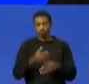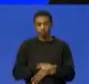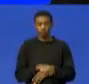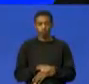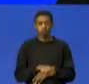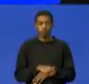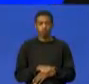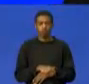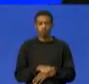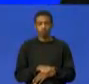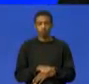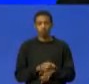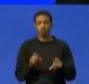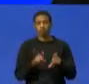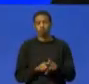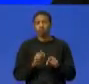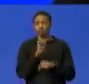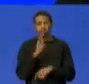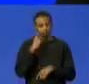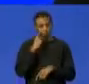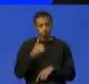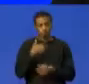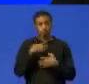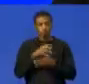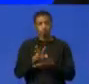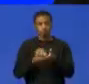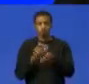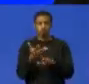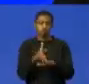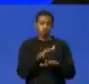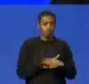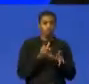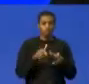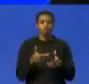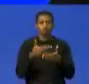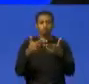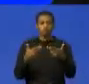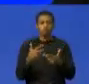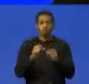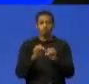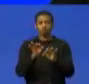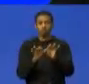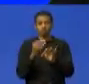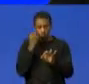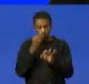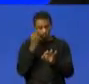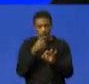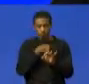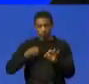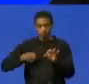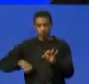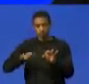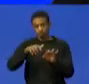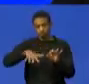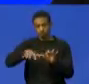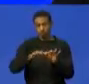comunitária. Então, eles incorporaram, eles adotaram grande parte dessa experiência da China